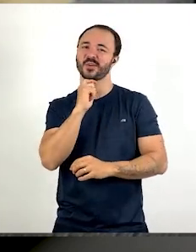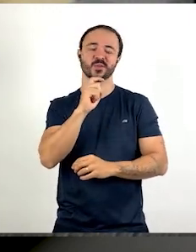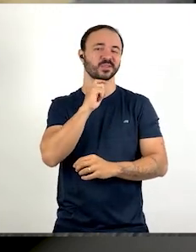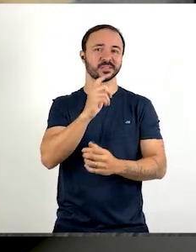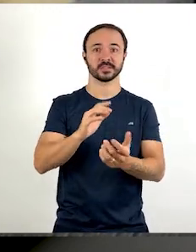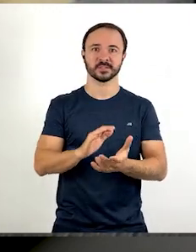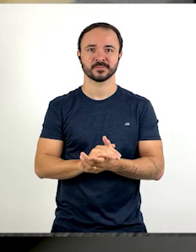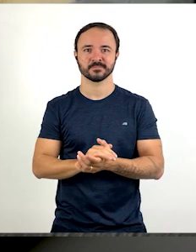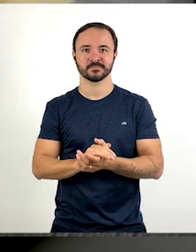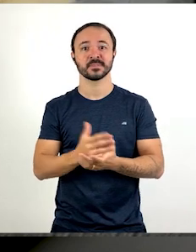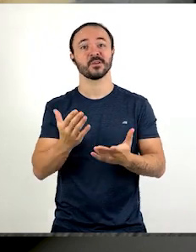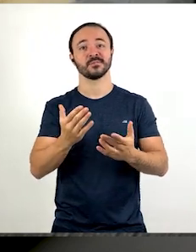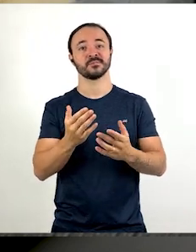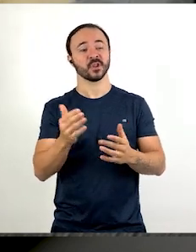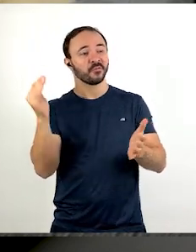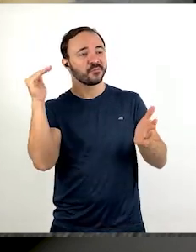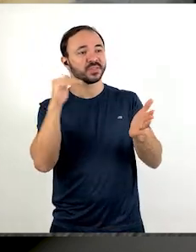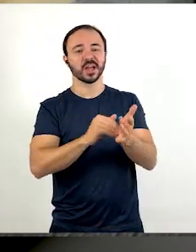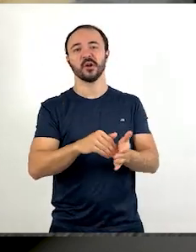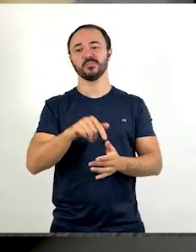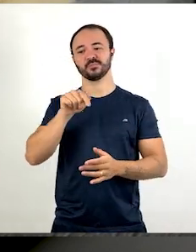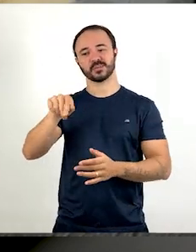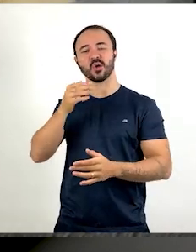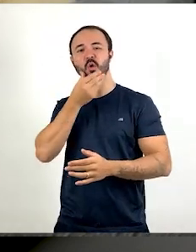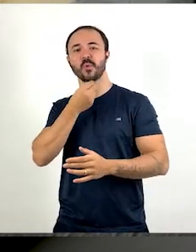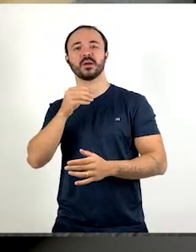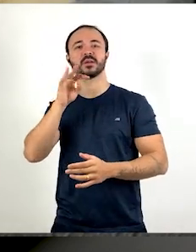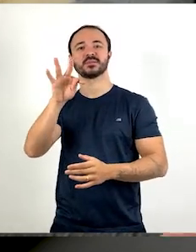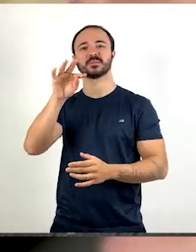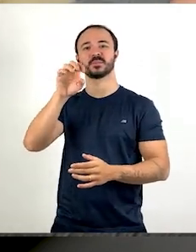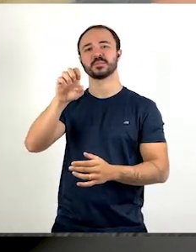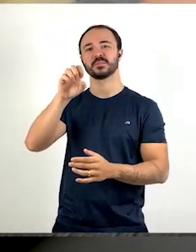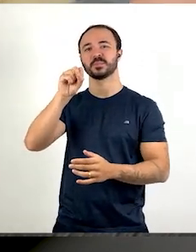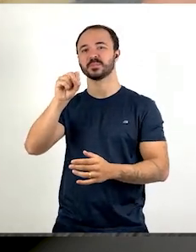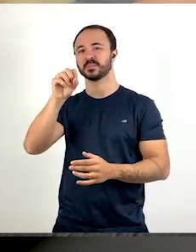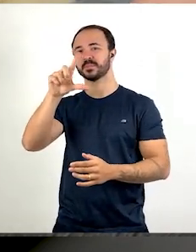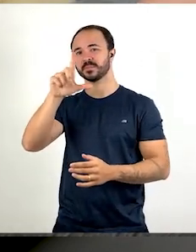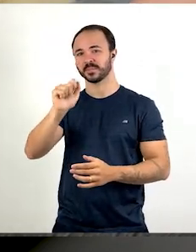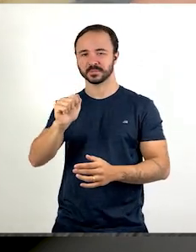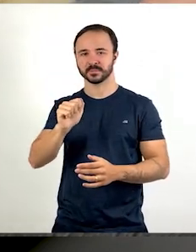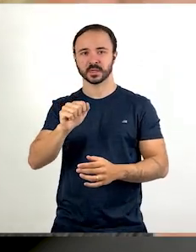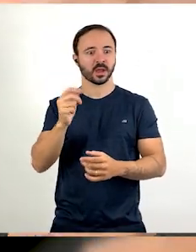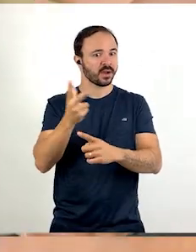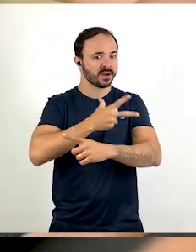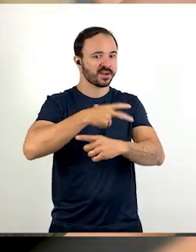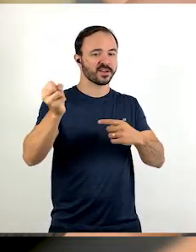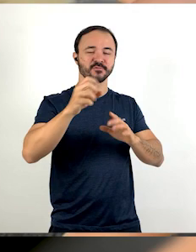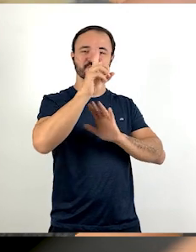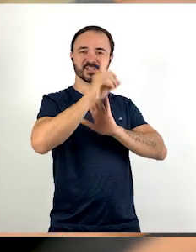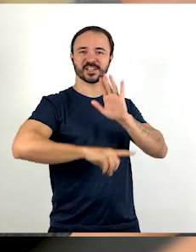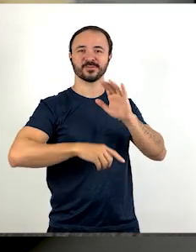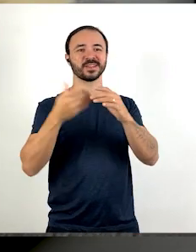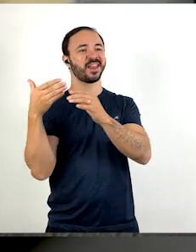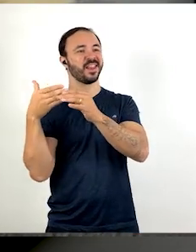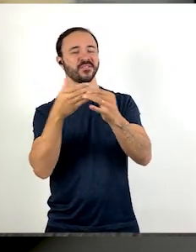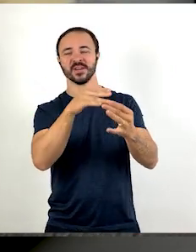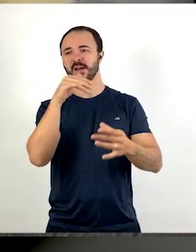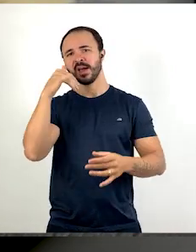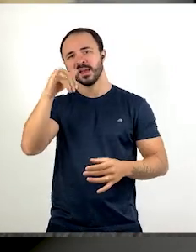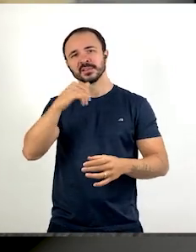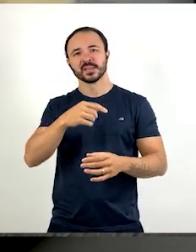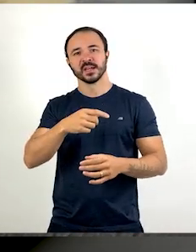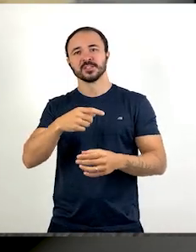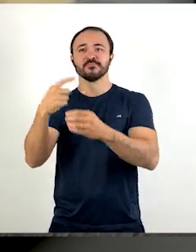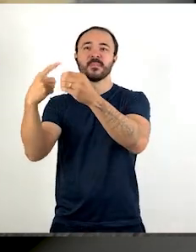no fim, Tesla ganhou a batalha e o direito de levar eletricidade para as cidades. Para